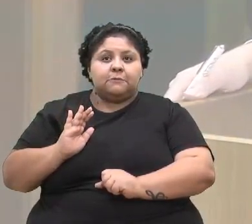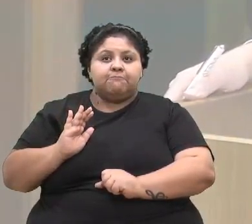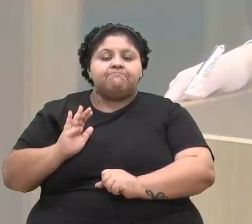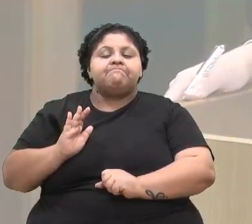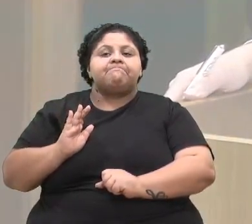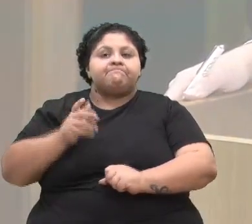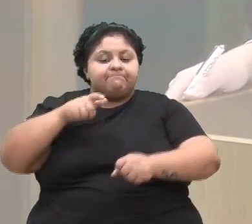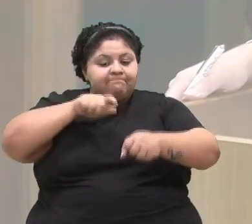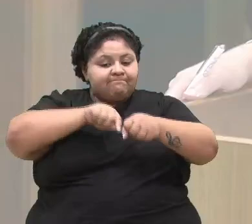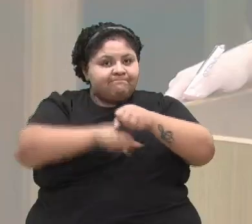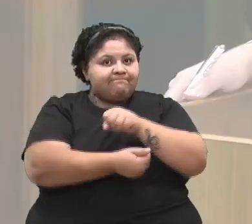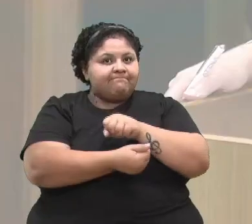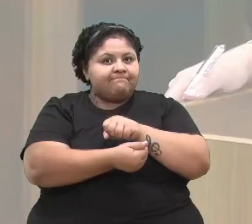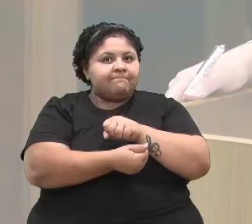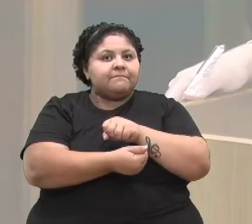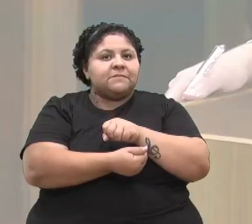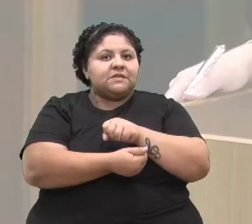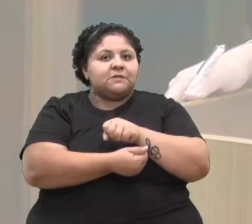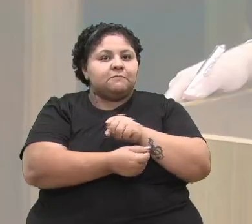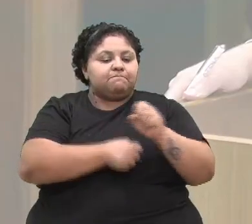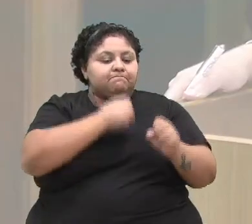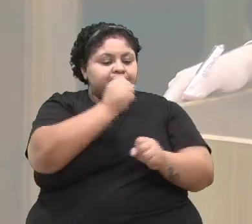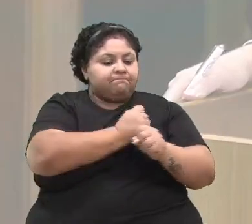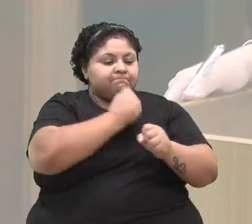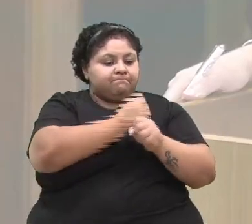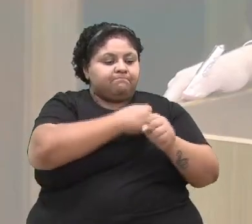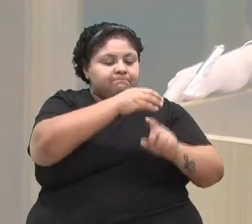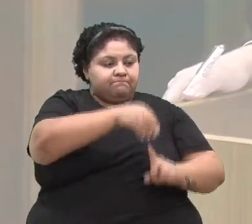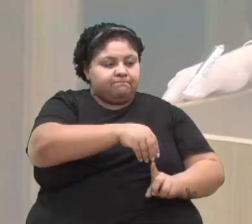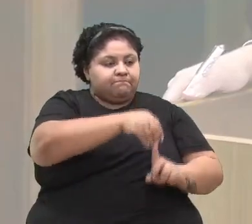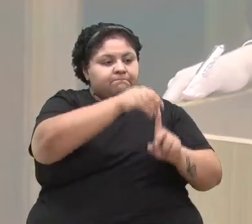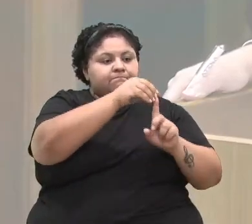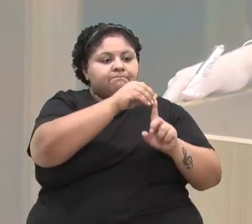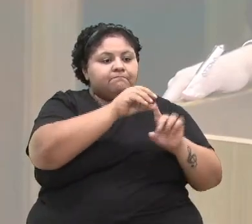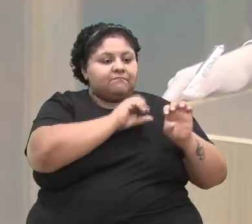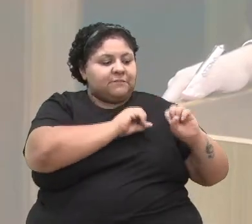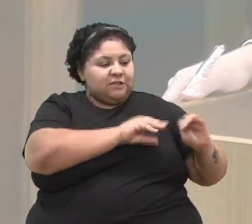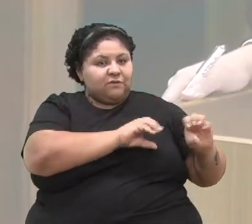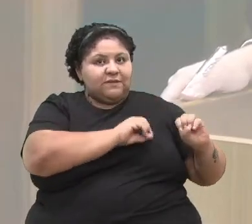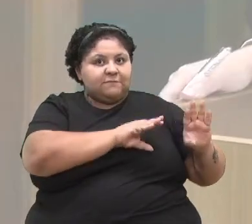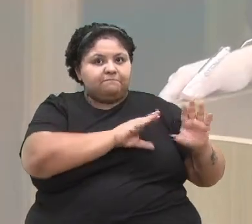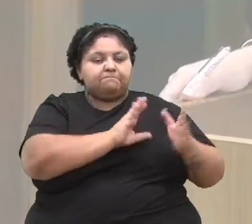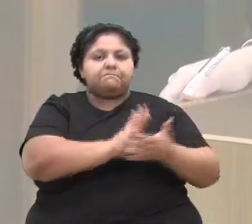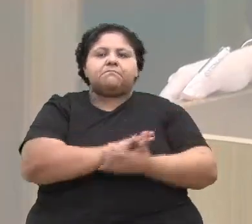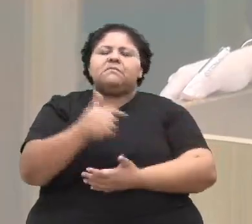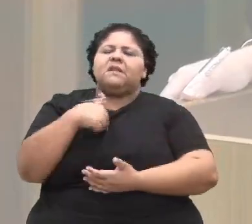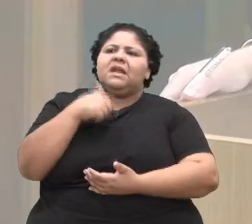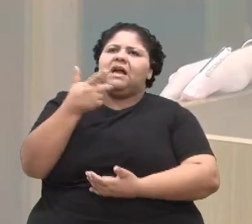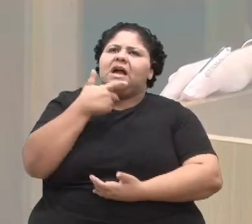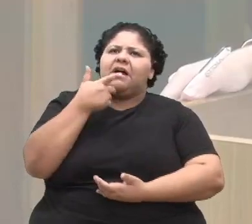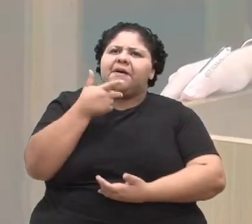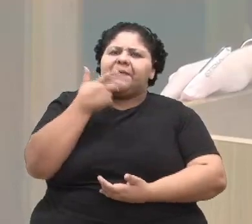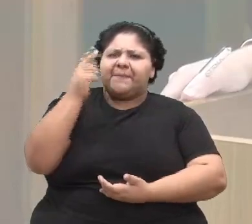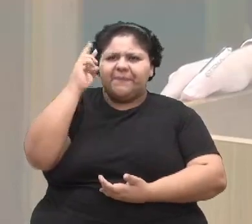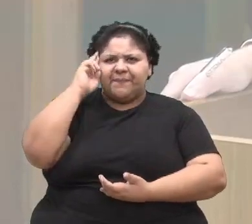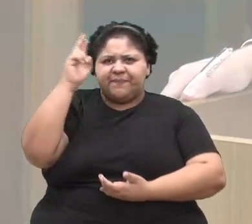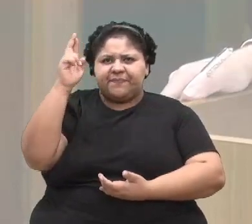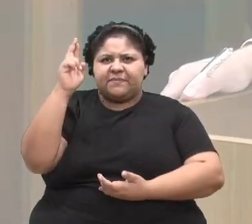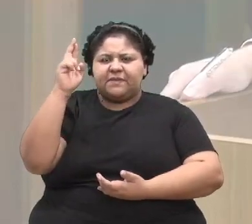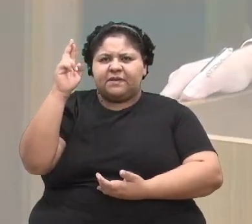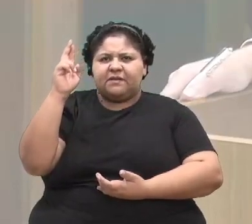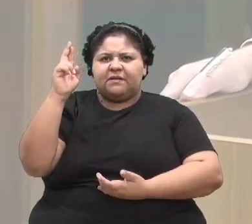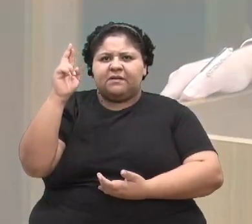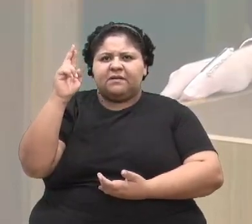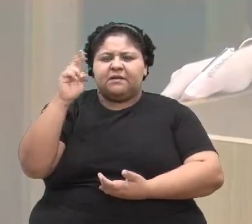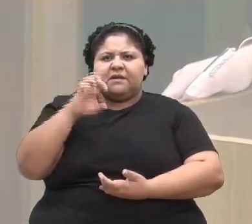investir nestes implementos e principalmente no que diz respeito à educação. Estava falando com o responsável de Carlos, que foi